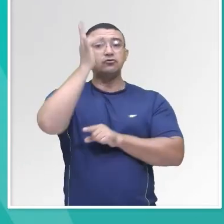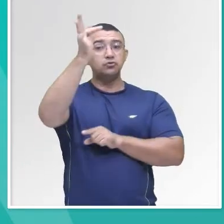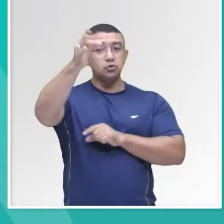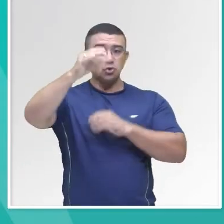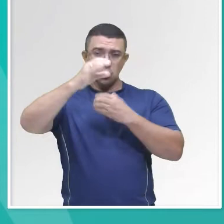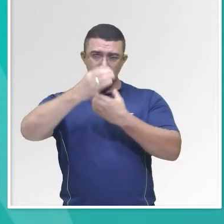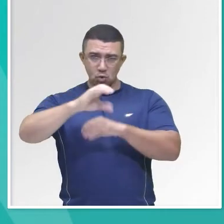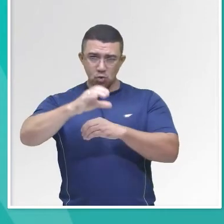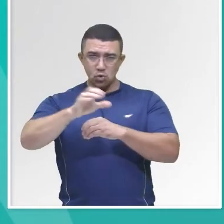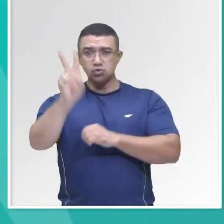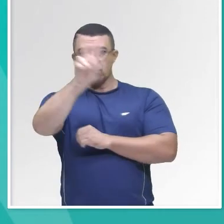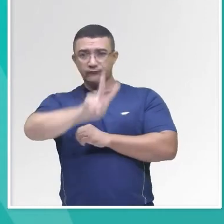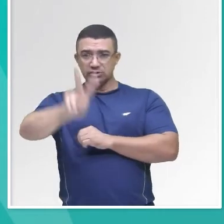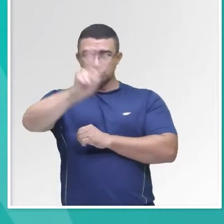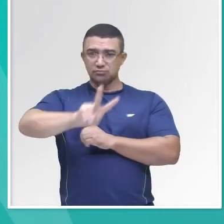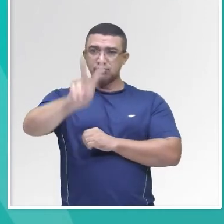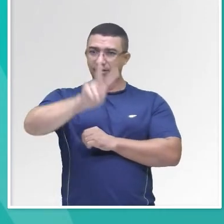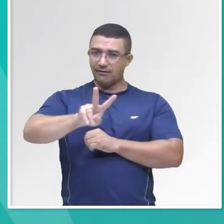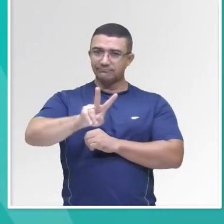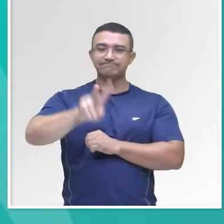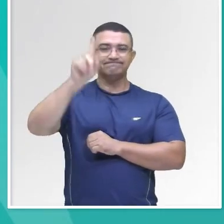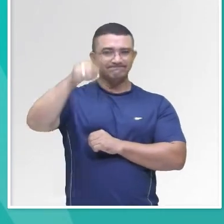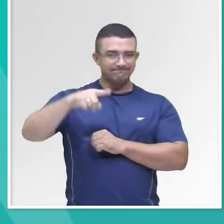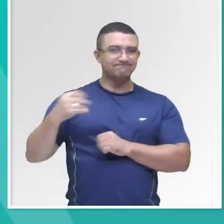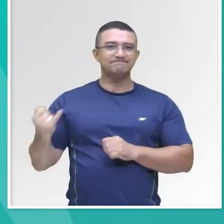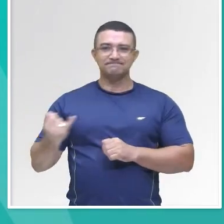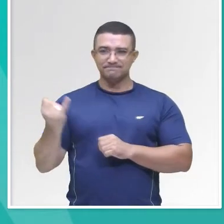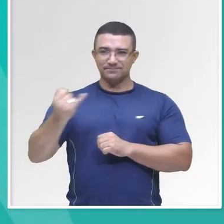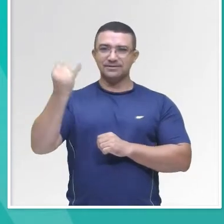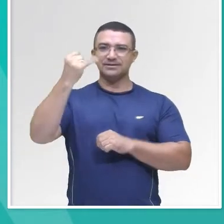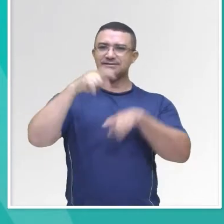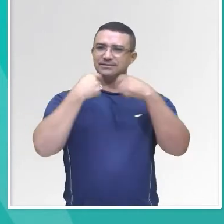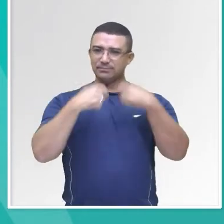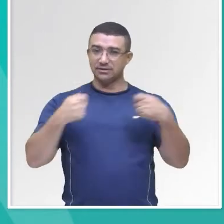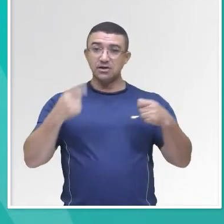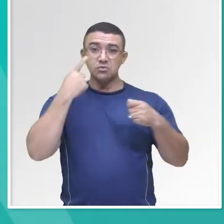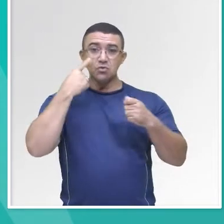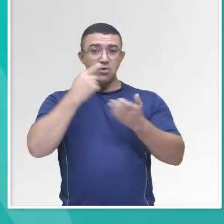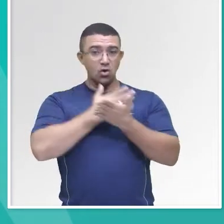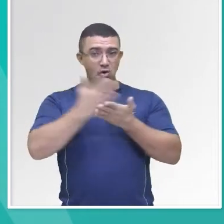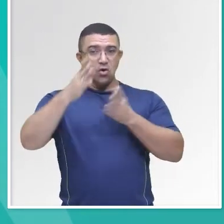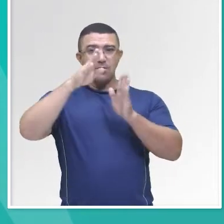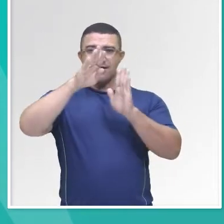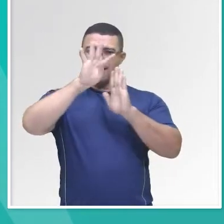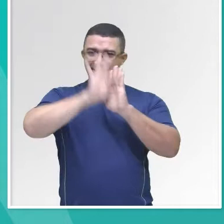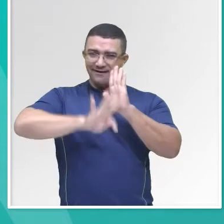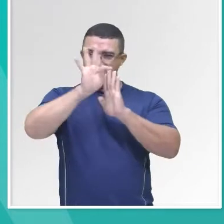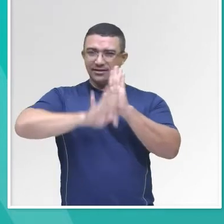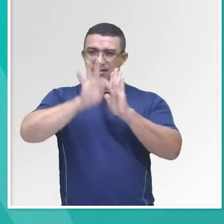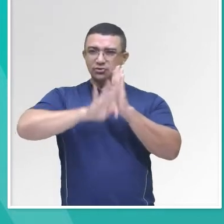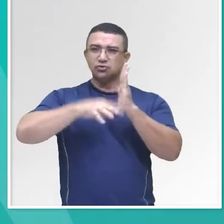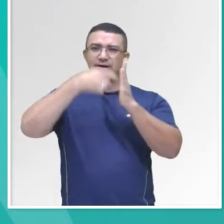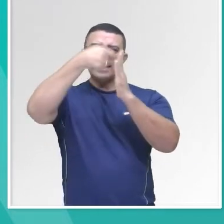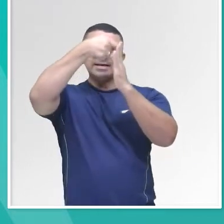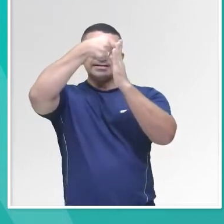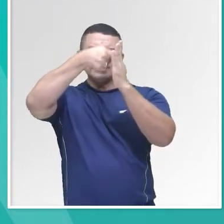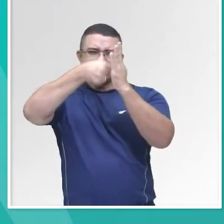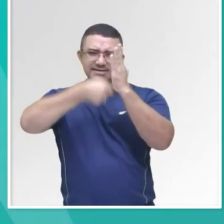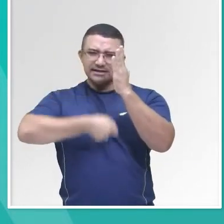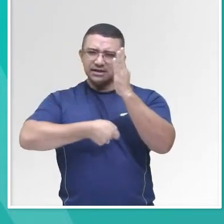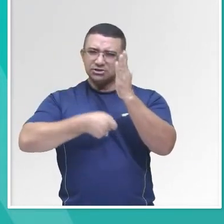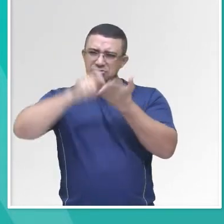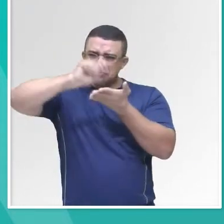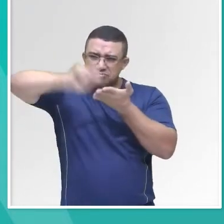provas de vestibulares. Então, vamos iniciar com o texto dissertativo. O que é texto